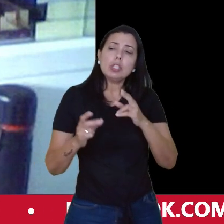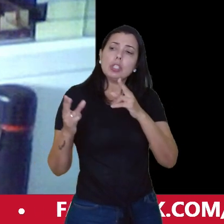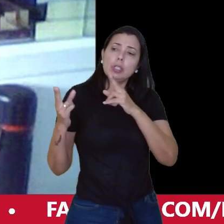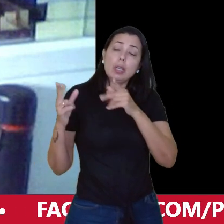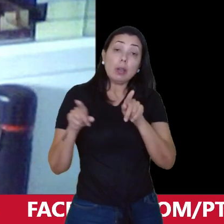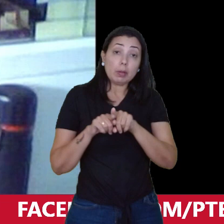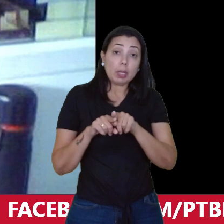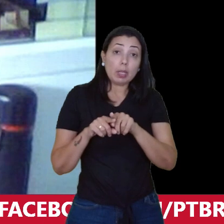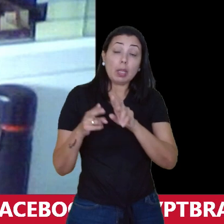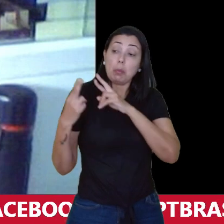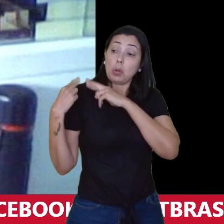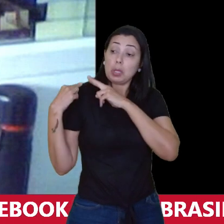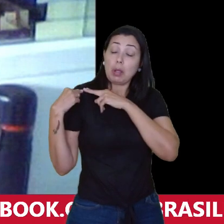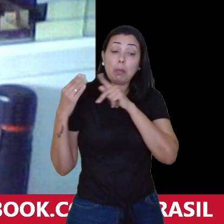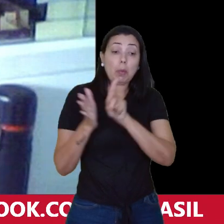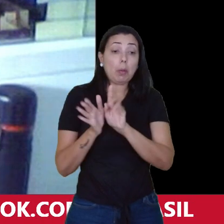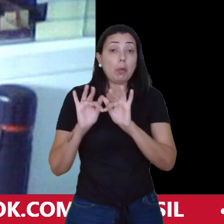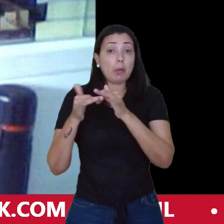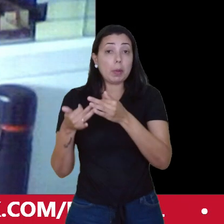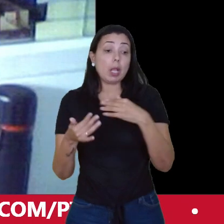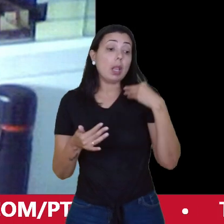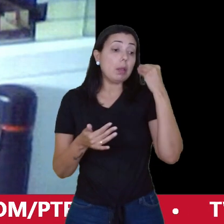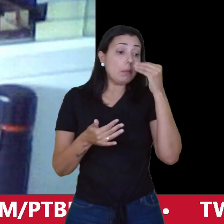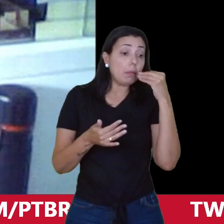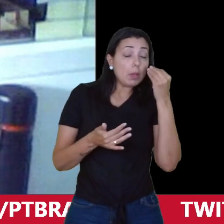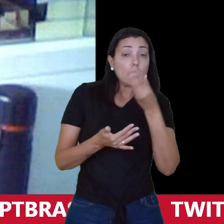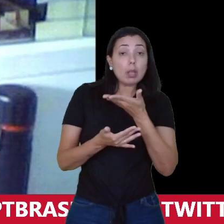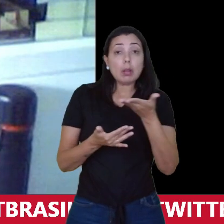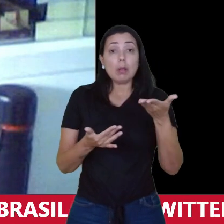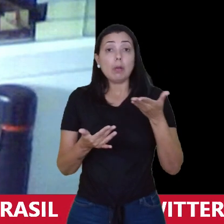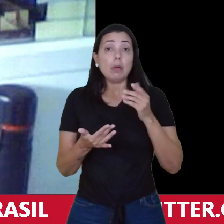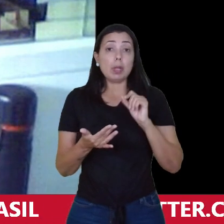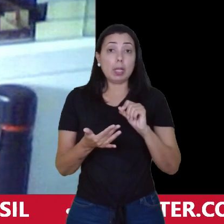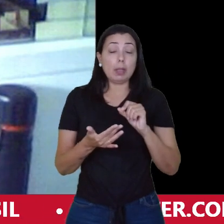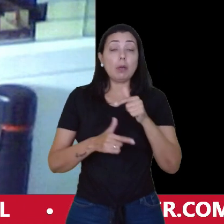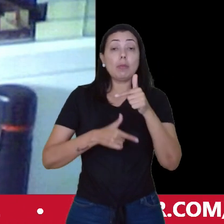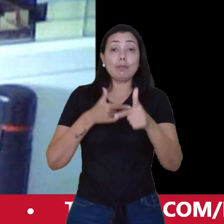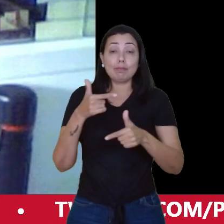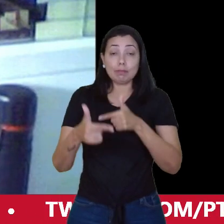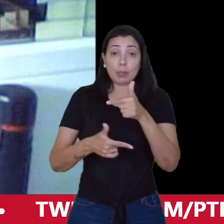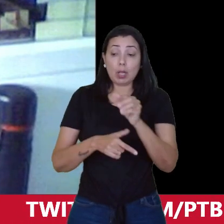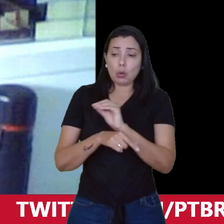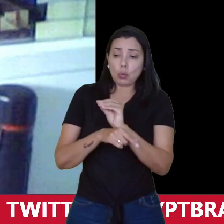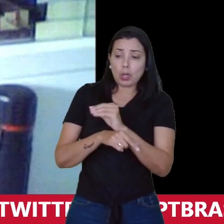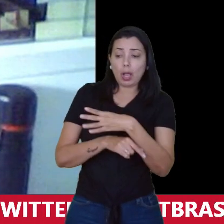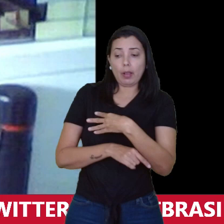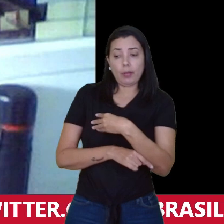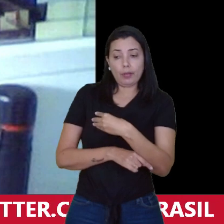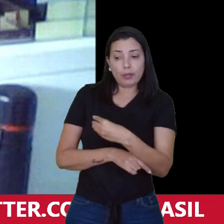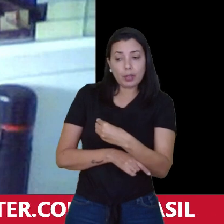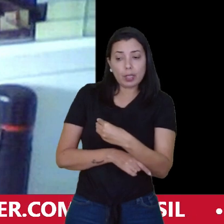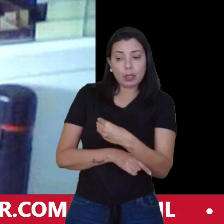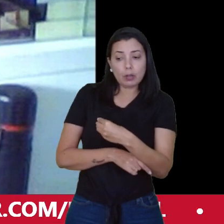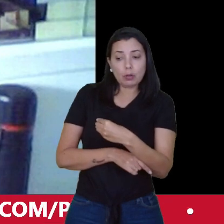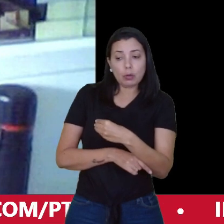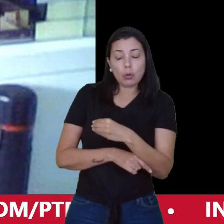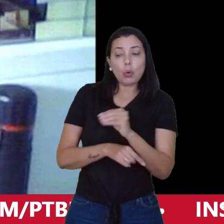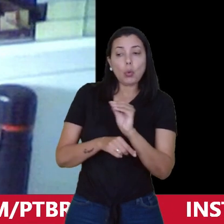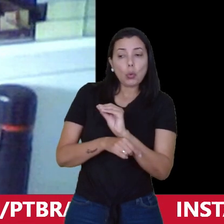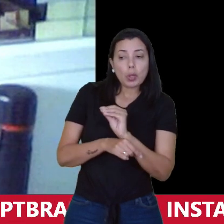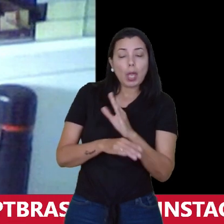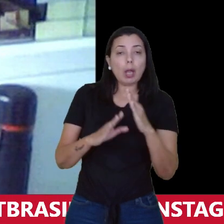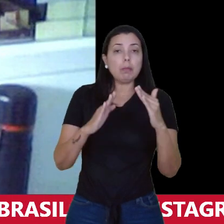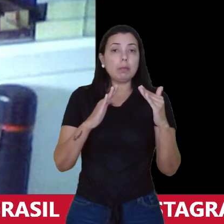de família e experimentam a tarefa de cuidar dos filhos, de cuidar da